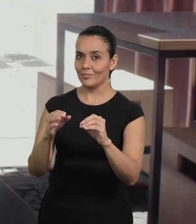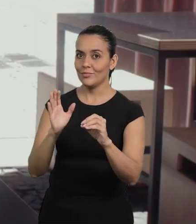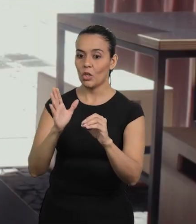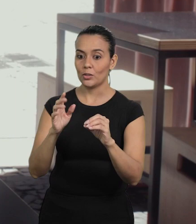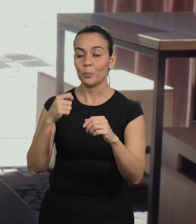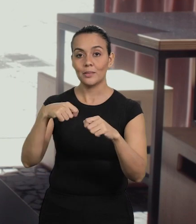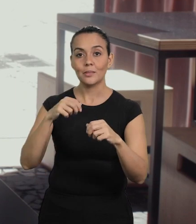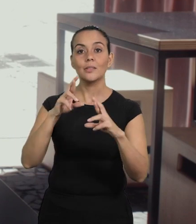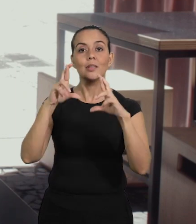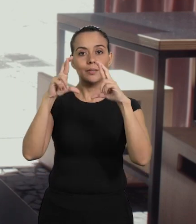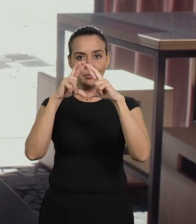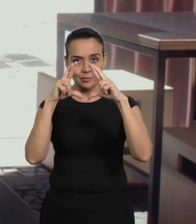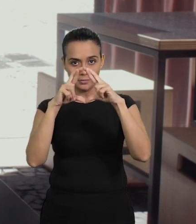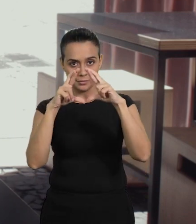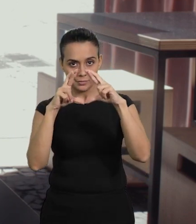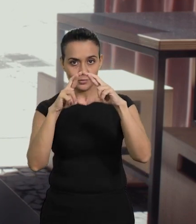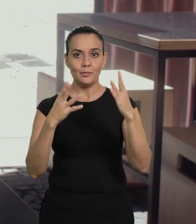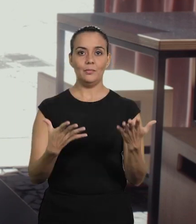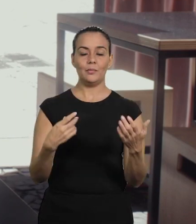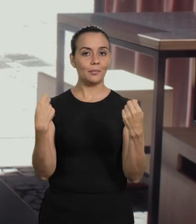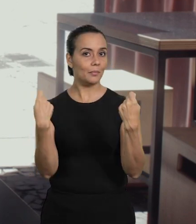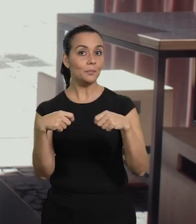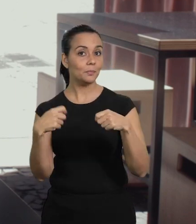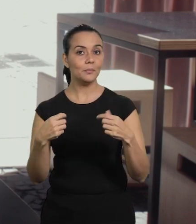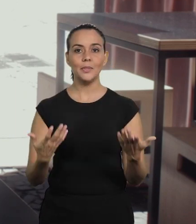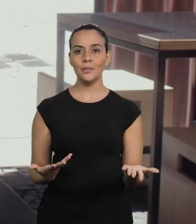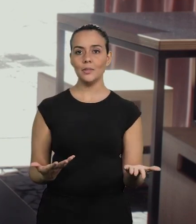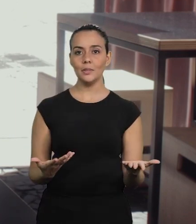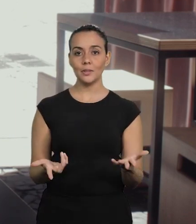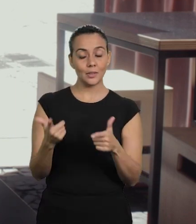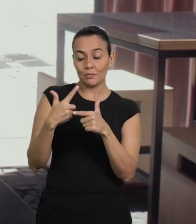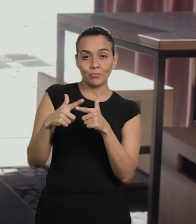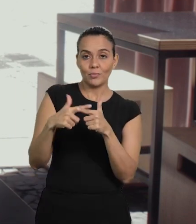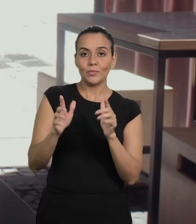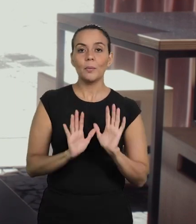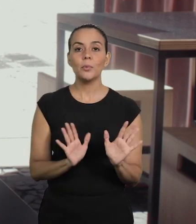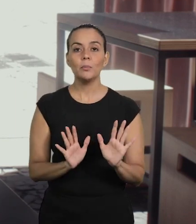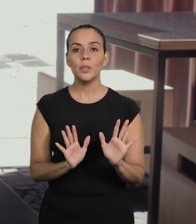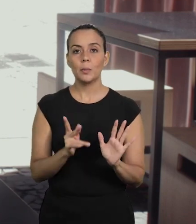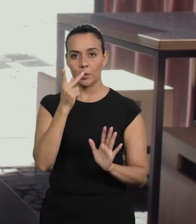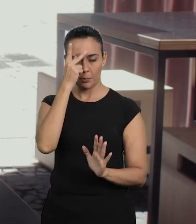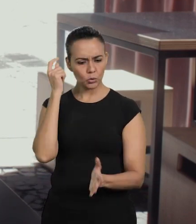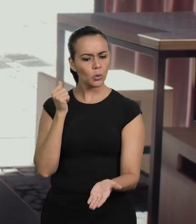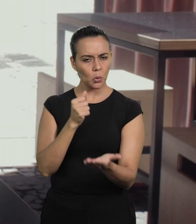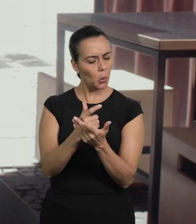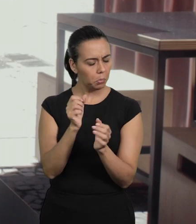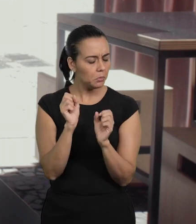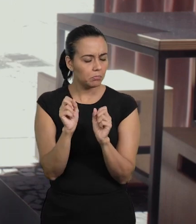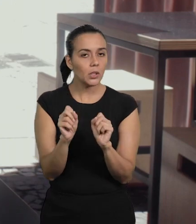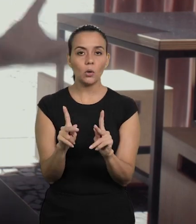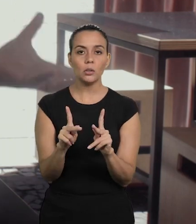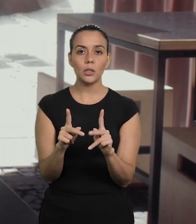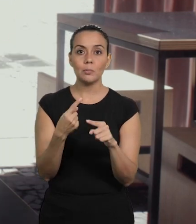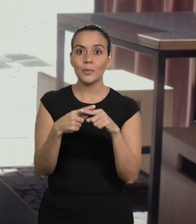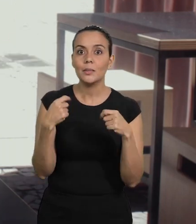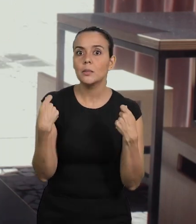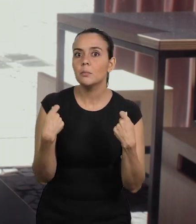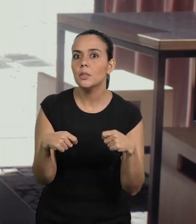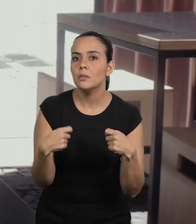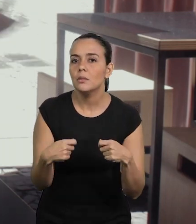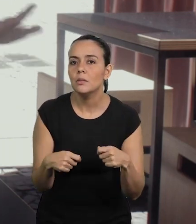você pode reprocessar esse insumo, não tem problema. As pessoas podem continuar comprando, inclusive, desde que você não